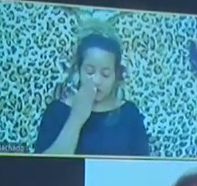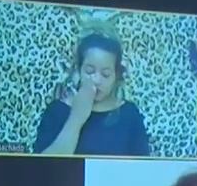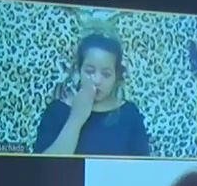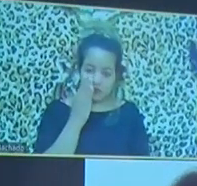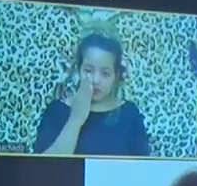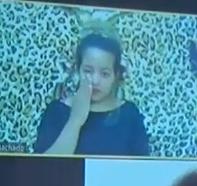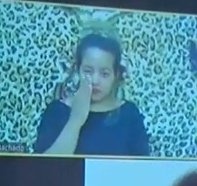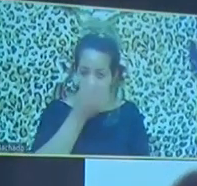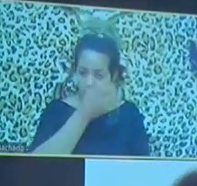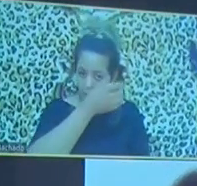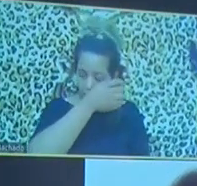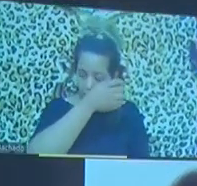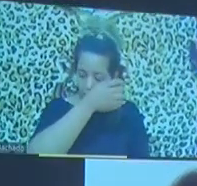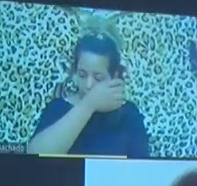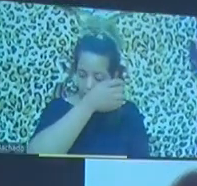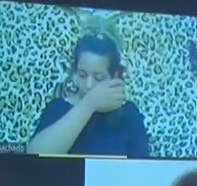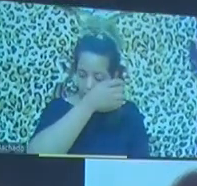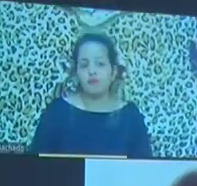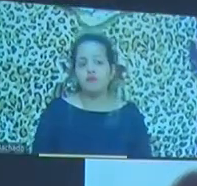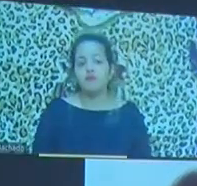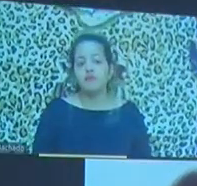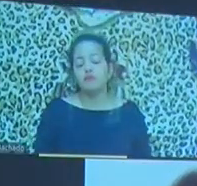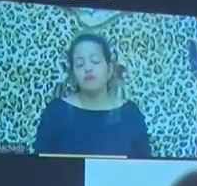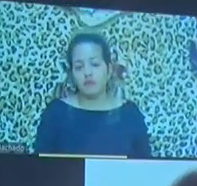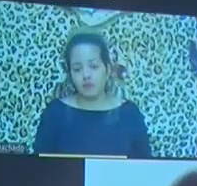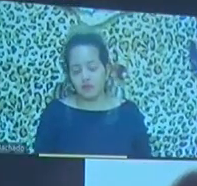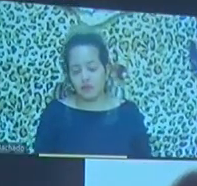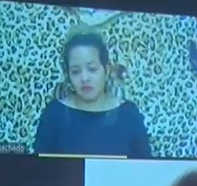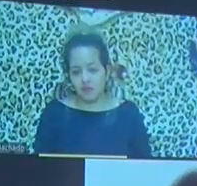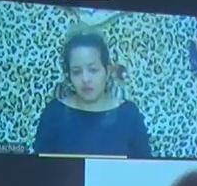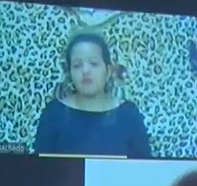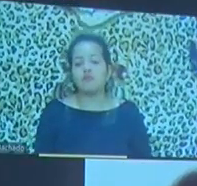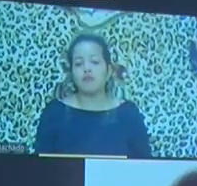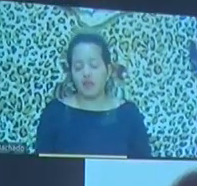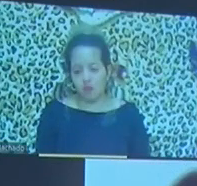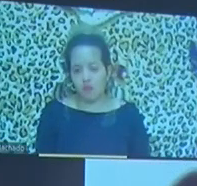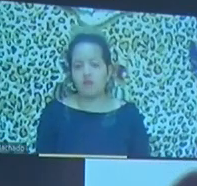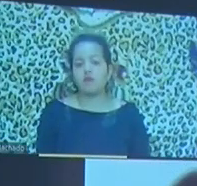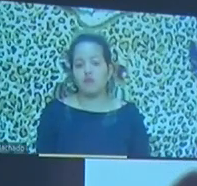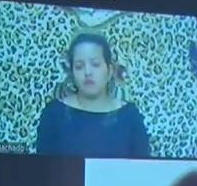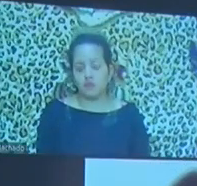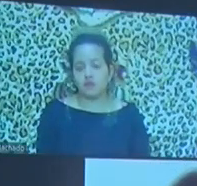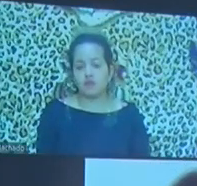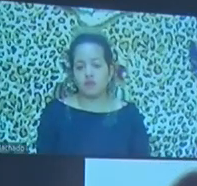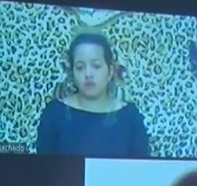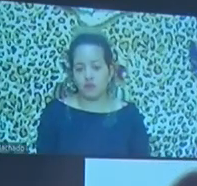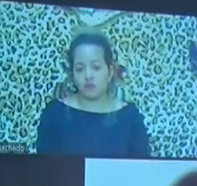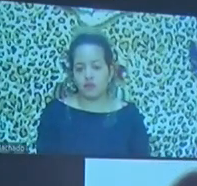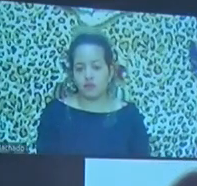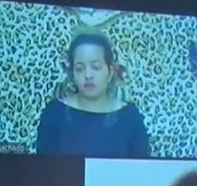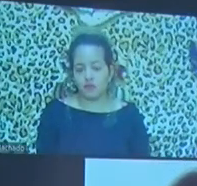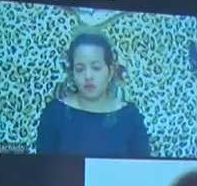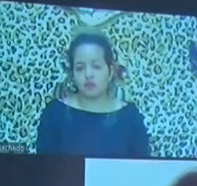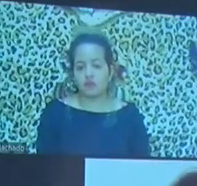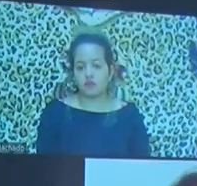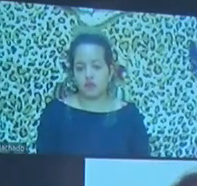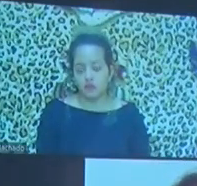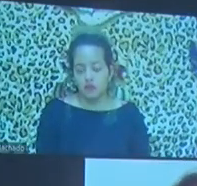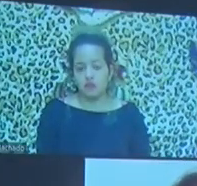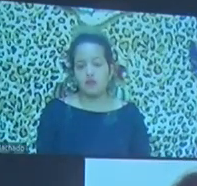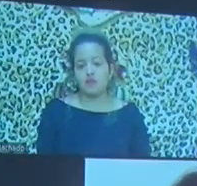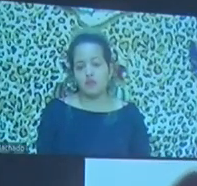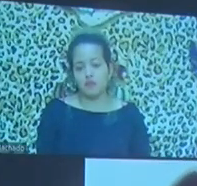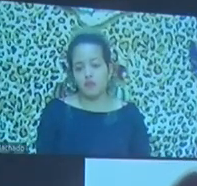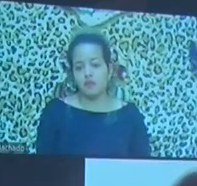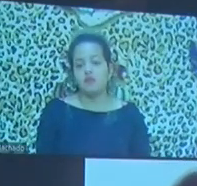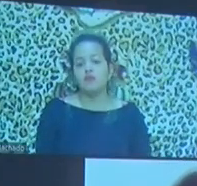Clarice, justamente por conta, né, das dificuldades que a gente sabe que várias pessoas passam e muitas vezes pessoas como você